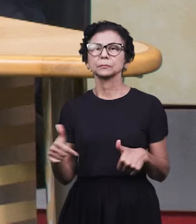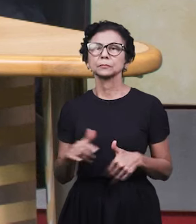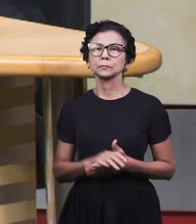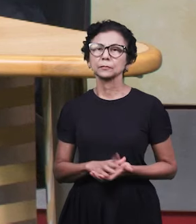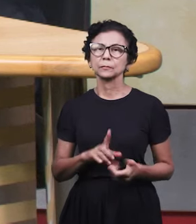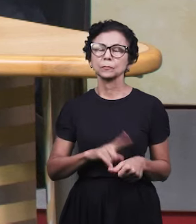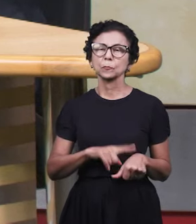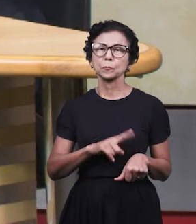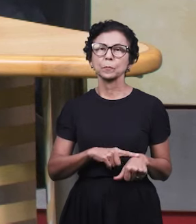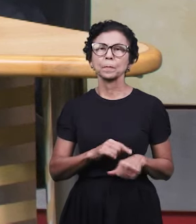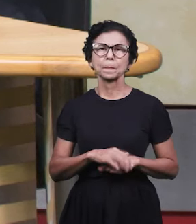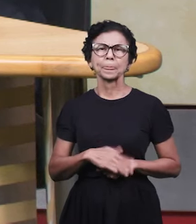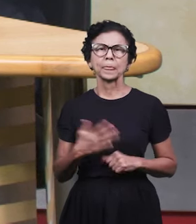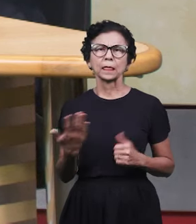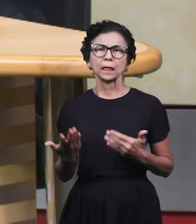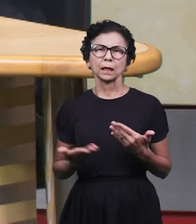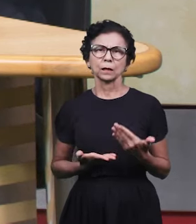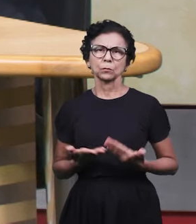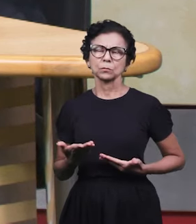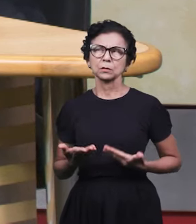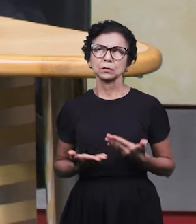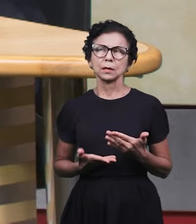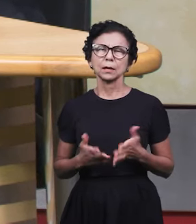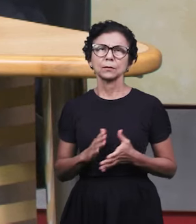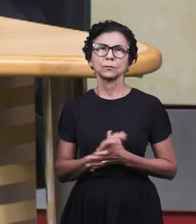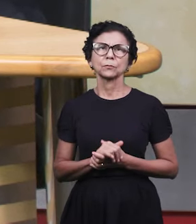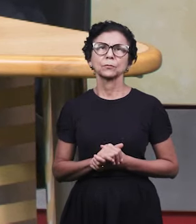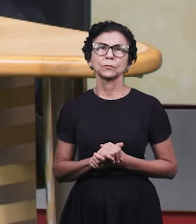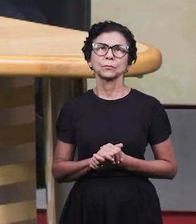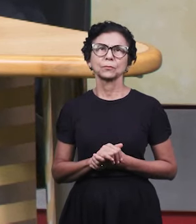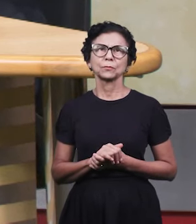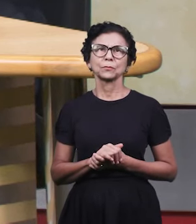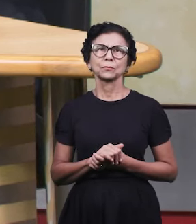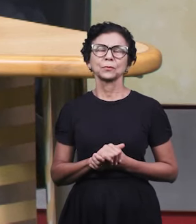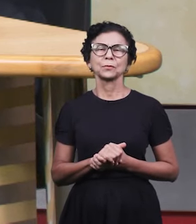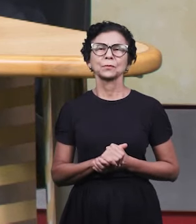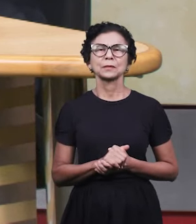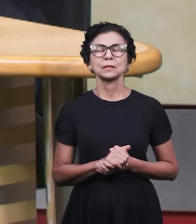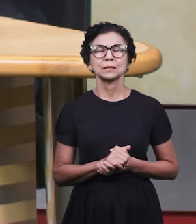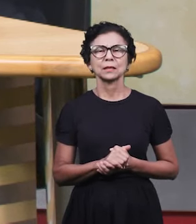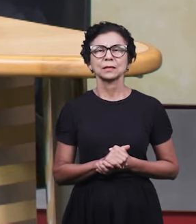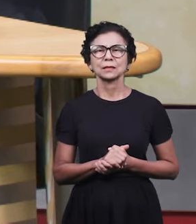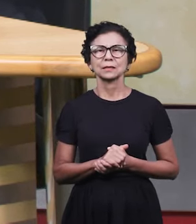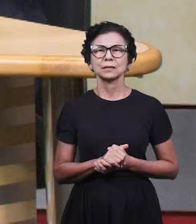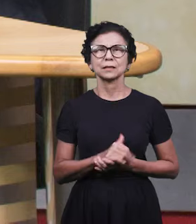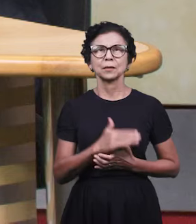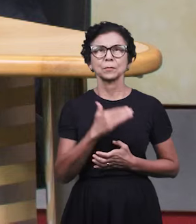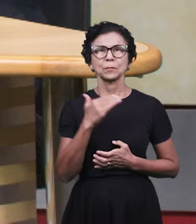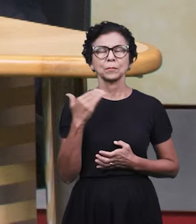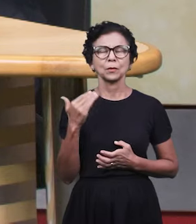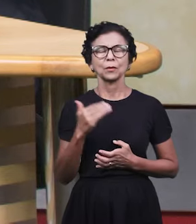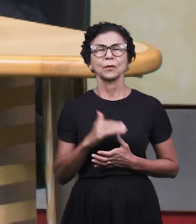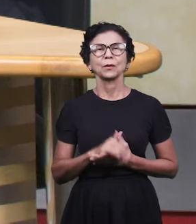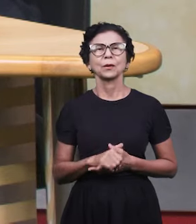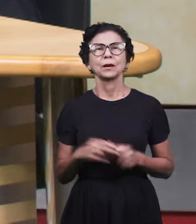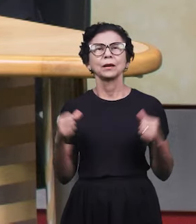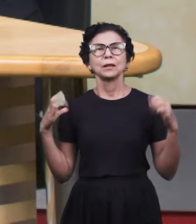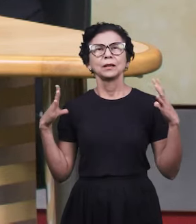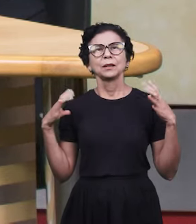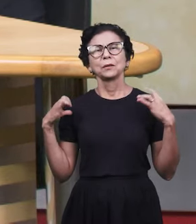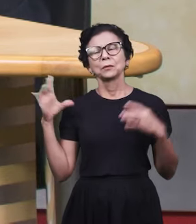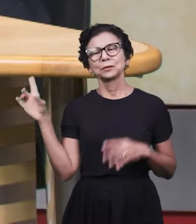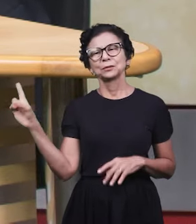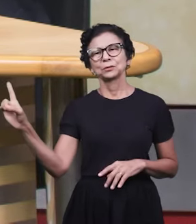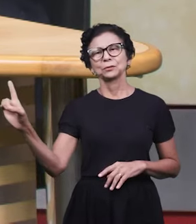comum um servo, ele consagrado, uma serva, na hora de partir, ele vê o anjo do Senhor. No quarto ali, o anjo às vezes